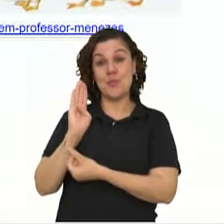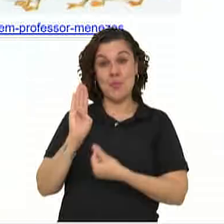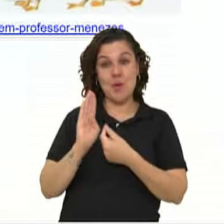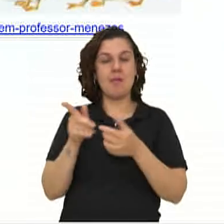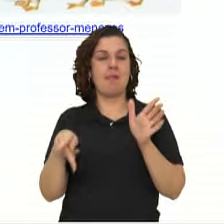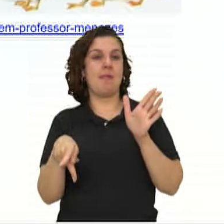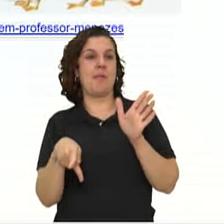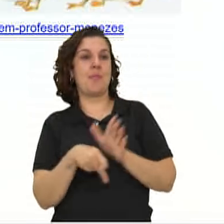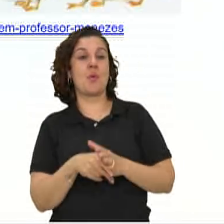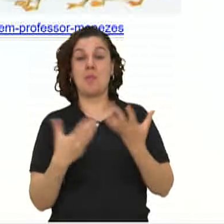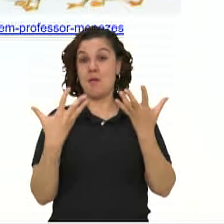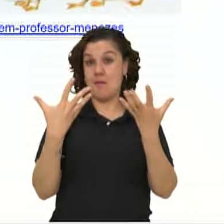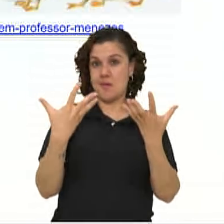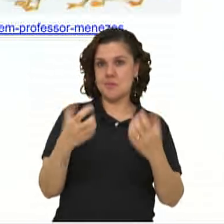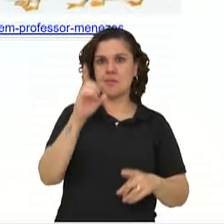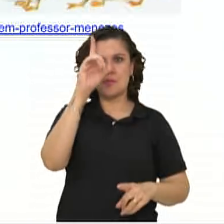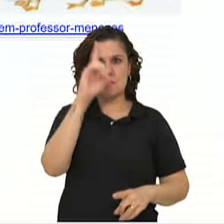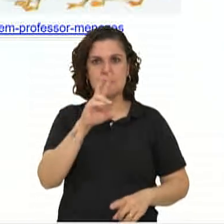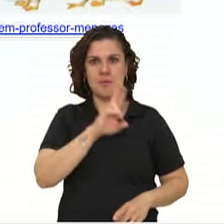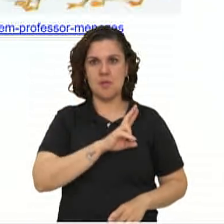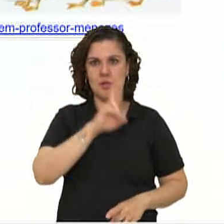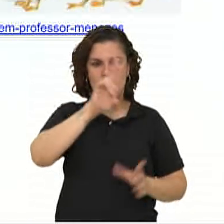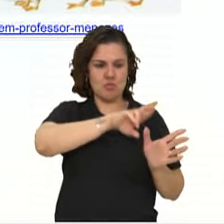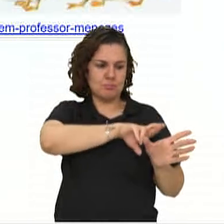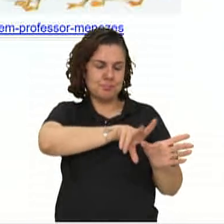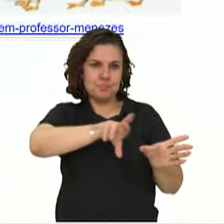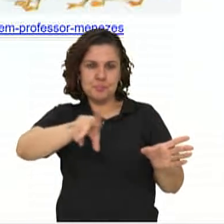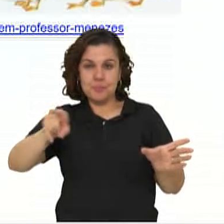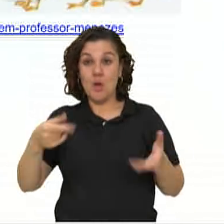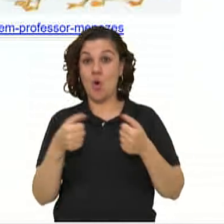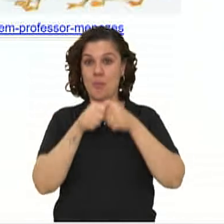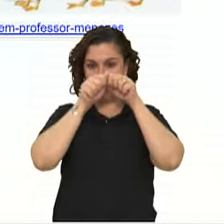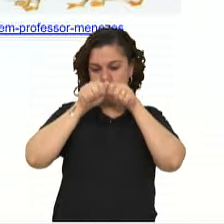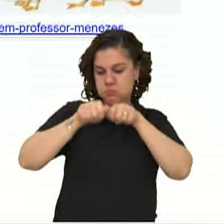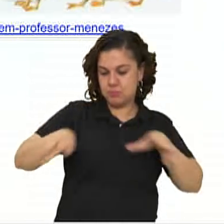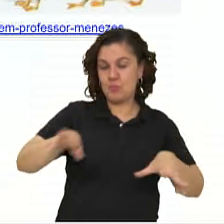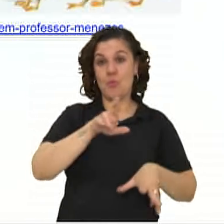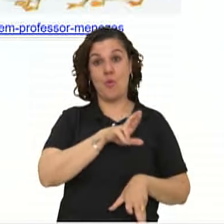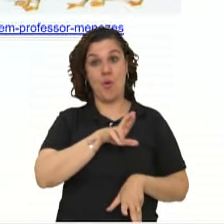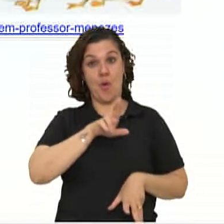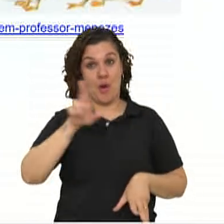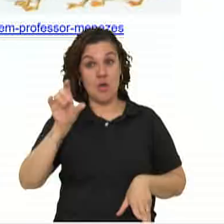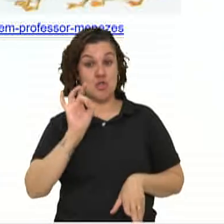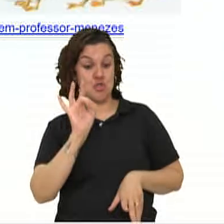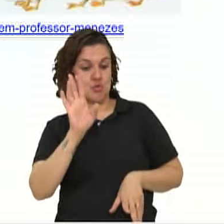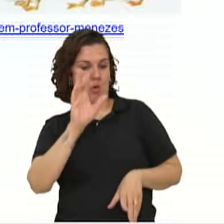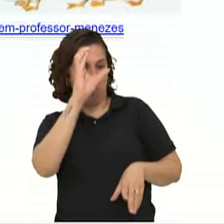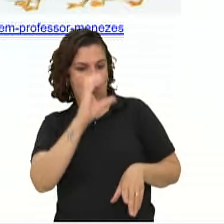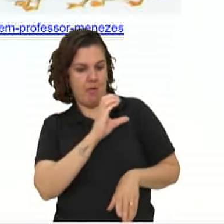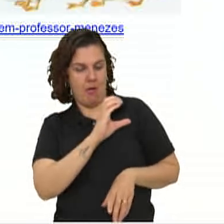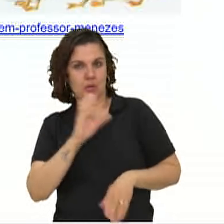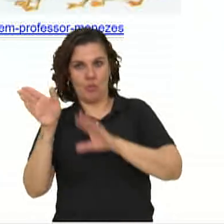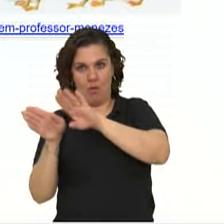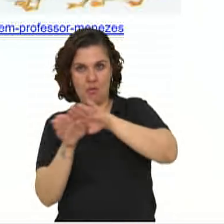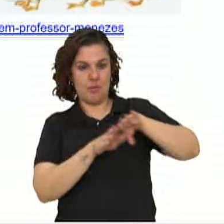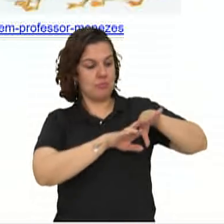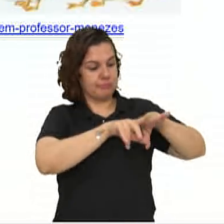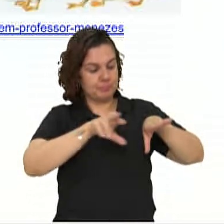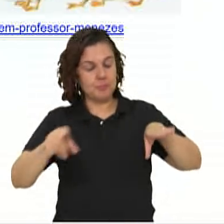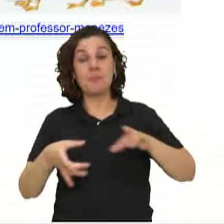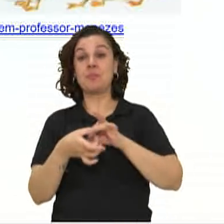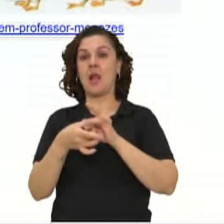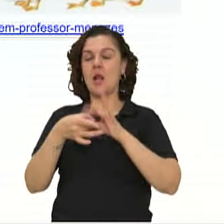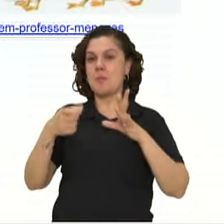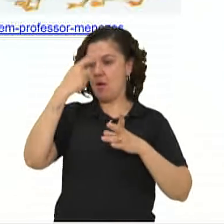Defender os direitos religiosos, né? Que começou a se divulgar outras religiões que não eram mais só a Igreja Católica. A